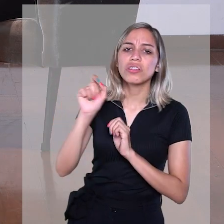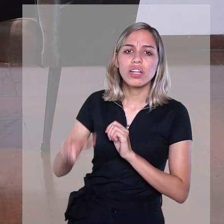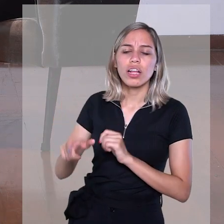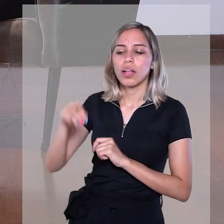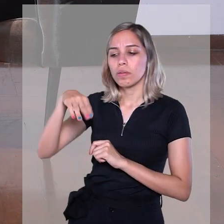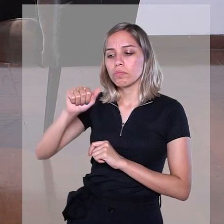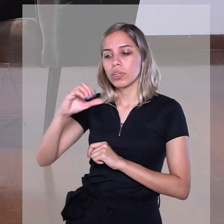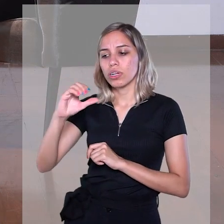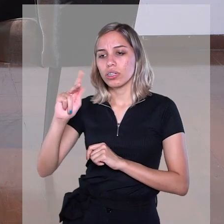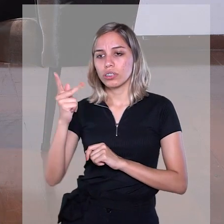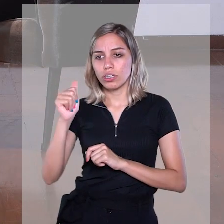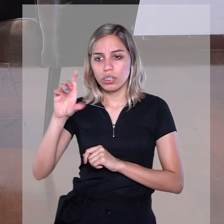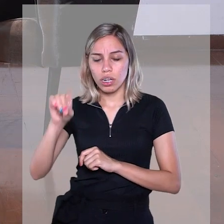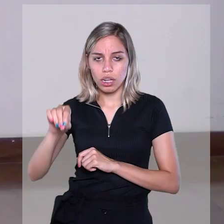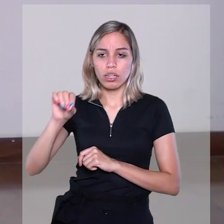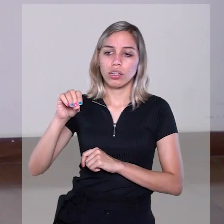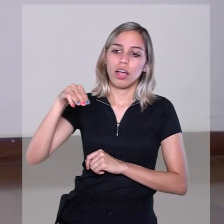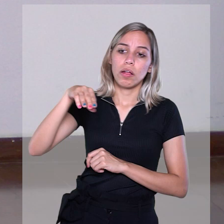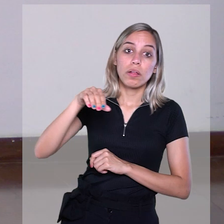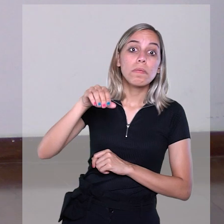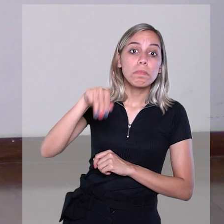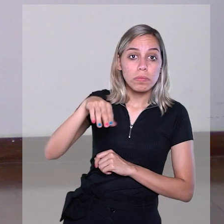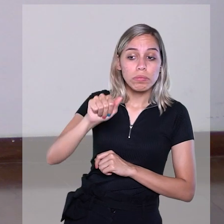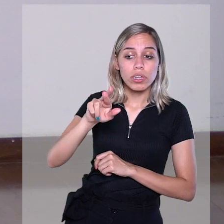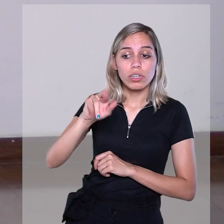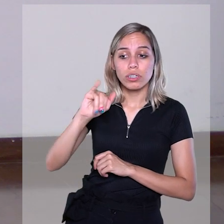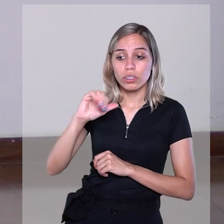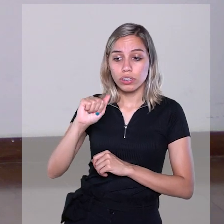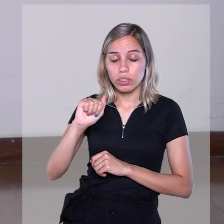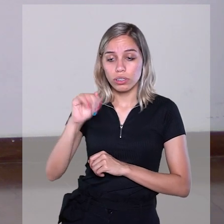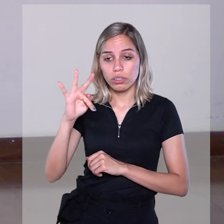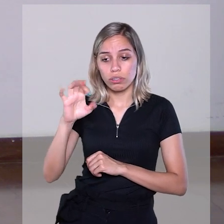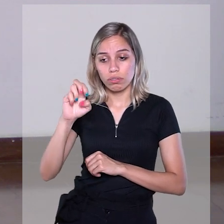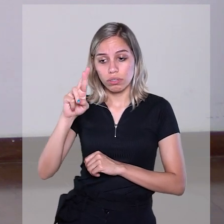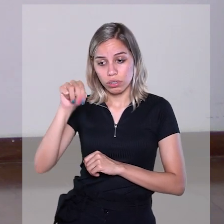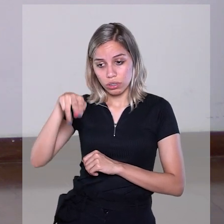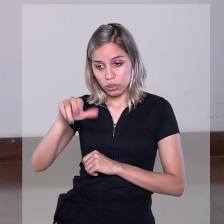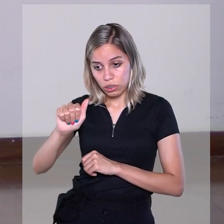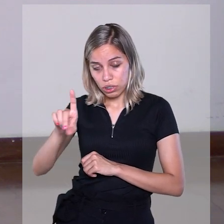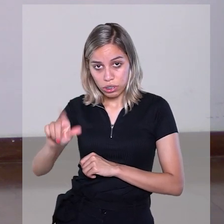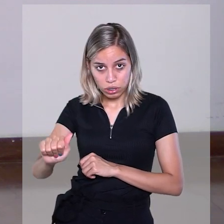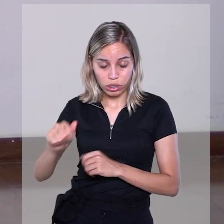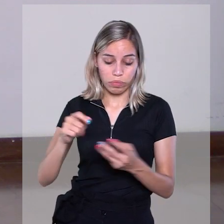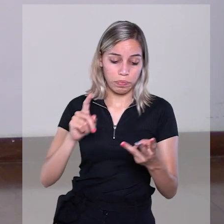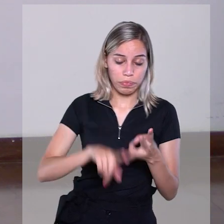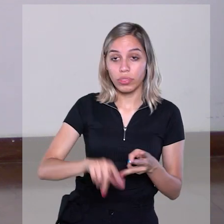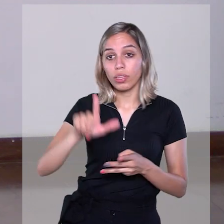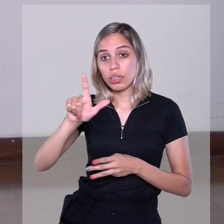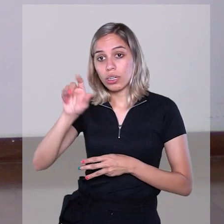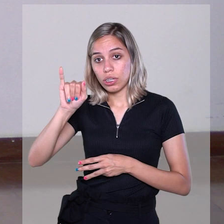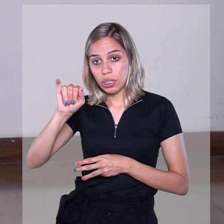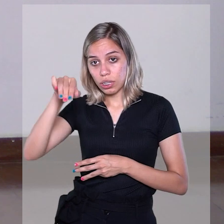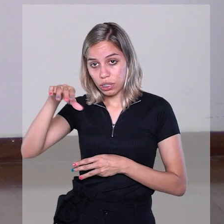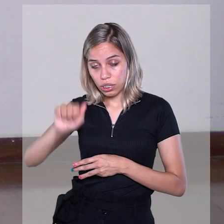de Maria Firmina dos Reis, é o século de Lima Barreto